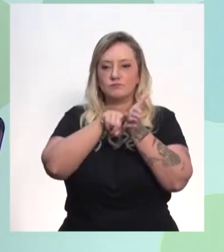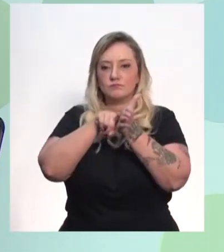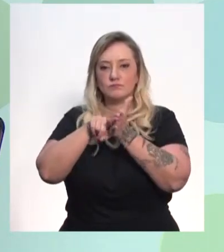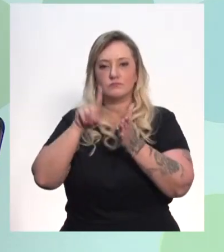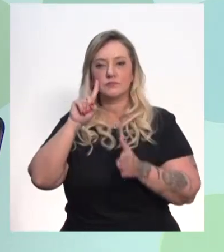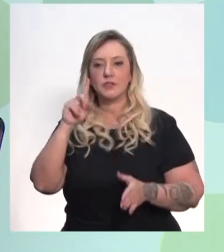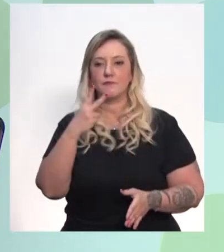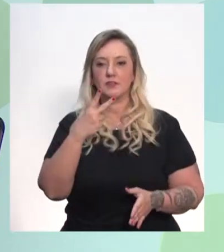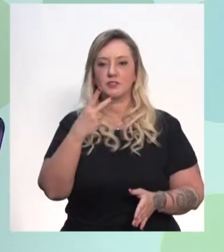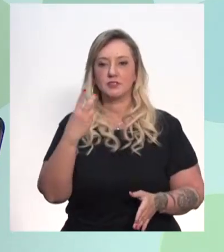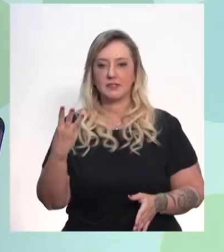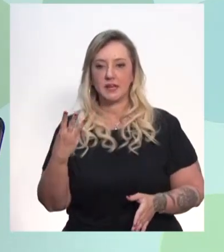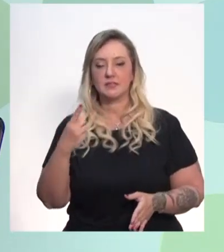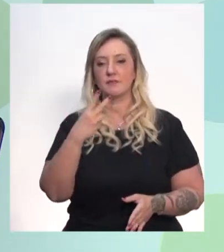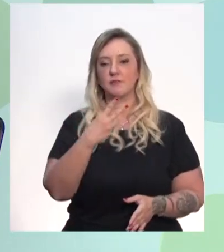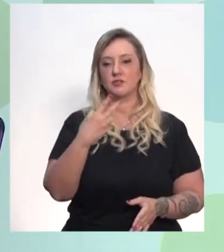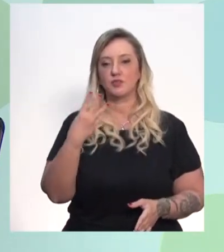Ingressar Agora.